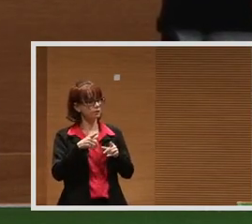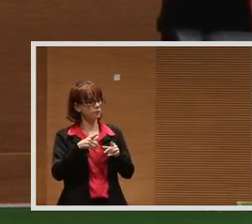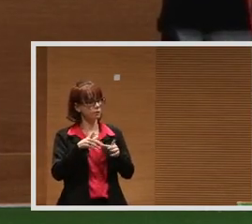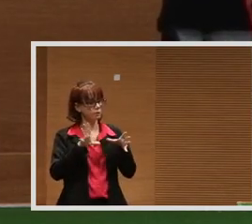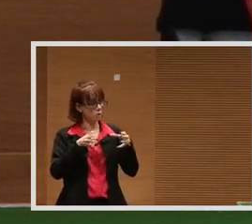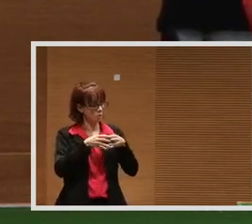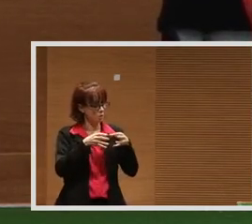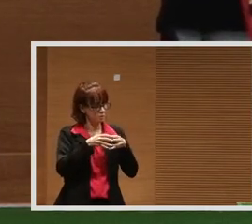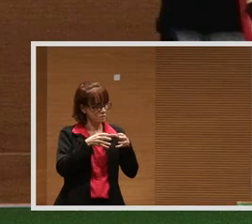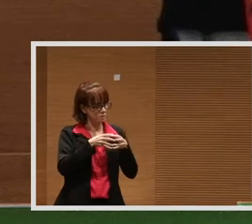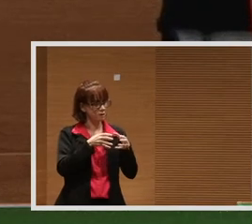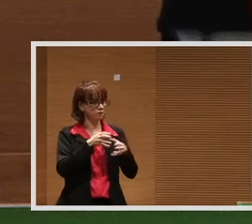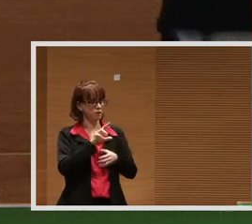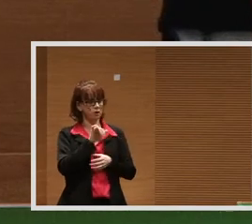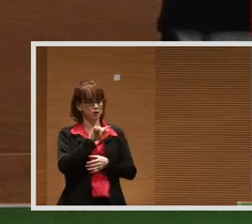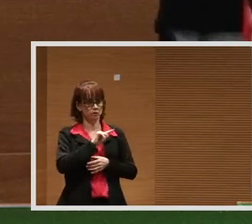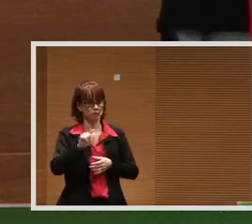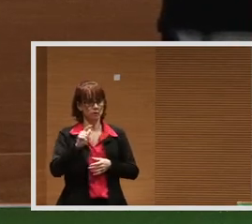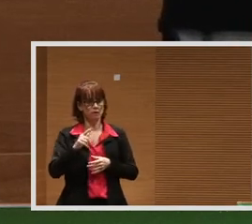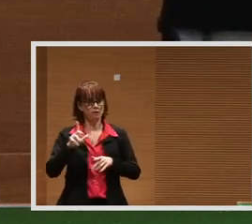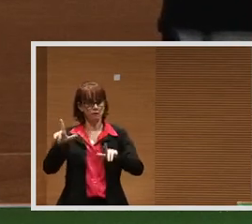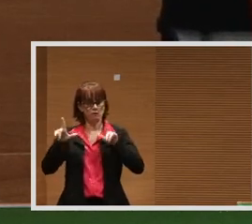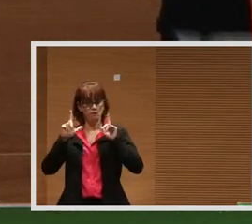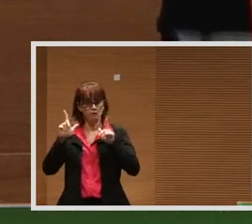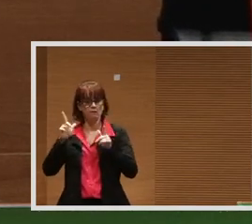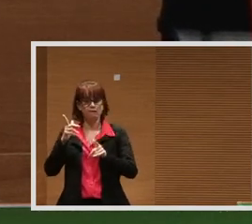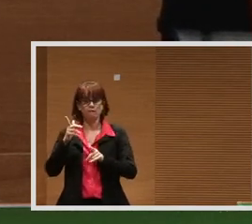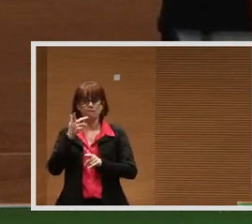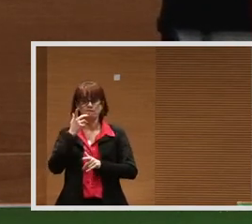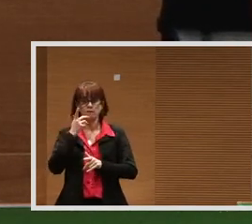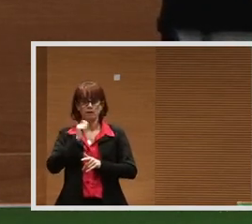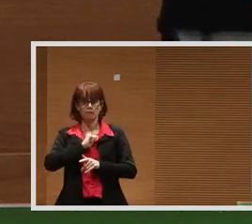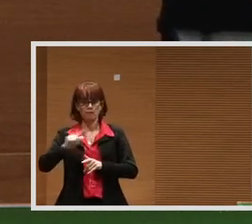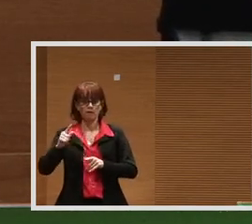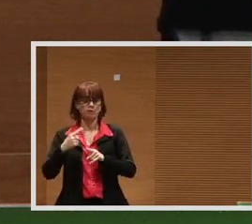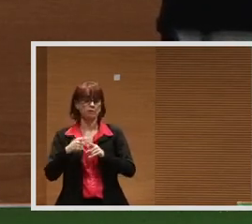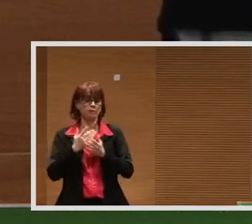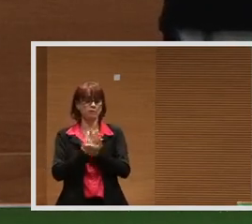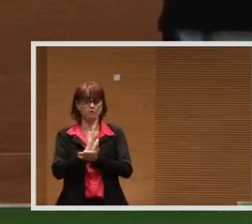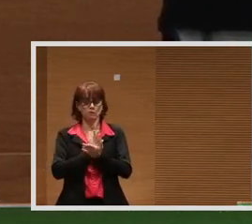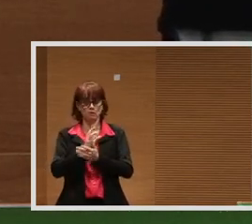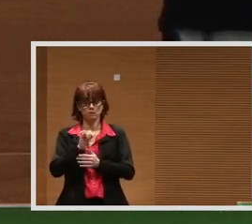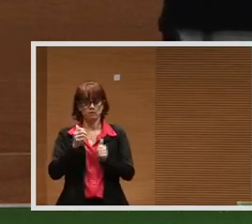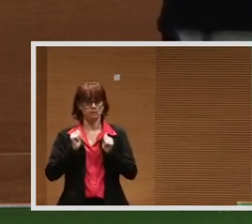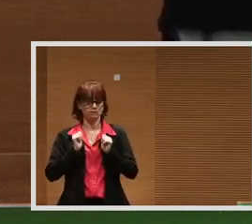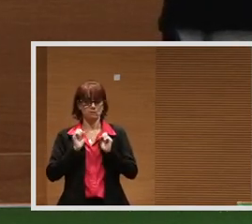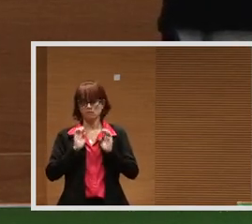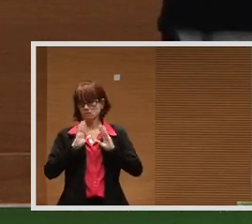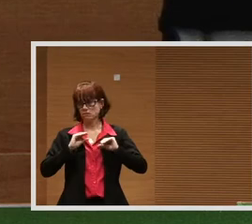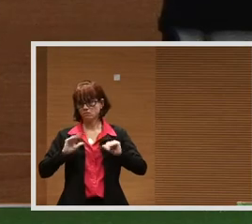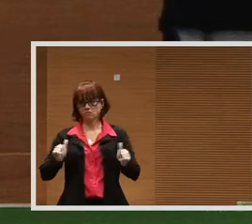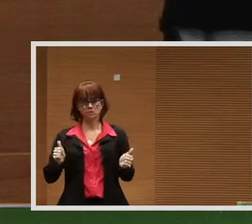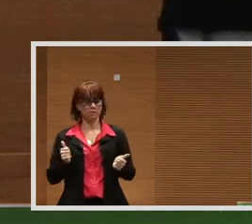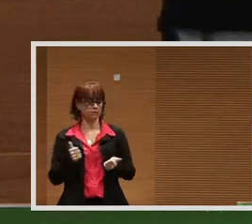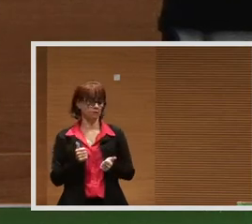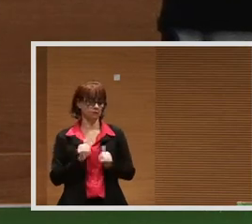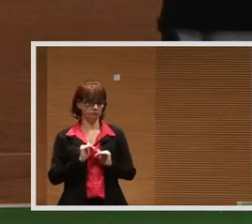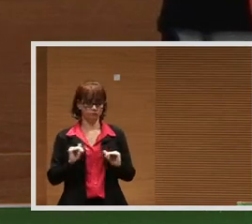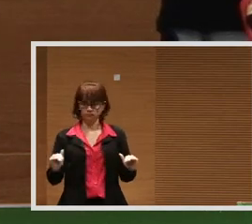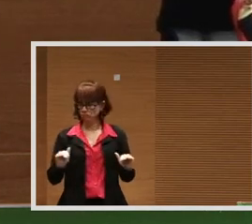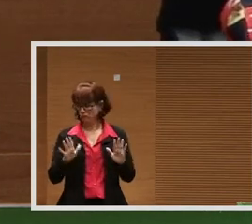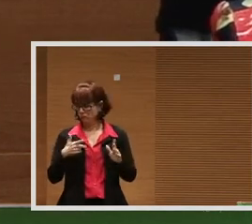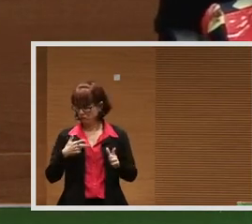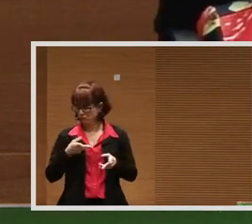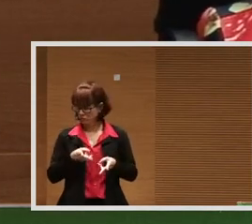Regional, né? Vão na televisão falar mal. Quer dizer, é porque a gente está incomodando. Né? Se a gente não estivesse fazendo nada, estava tudo tranquilo. Mas a gente vai